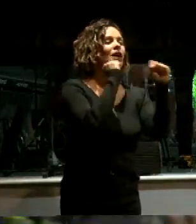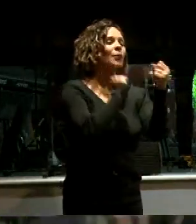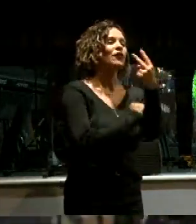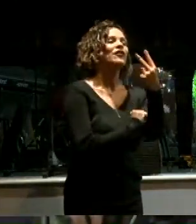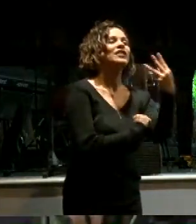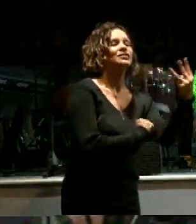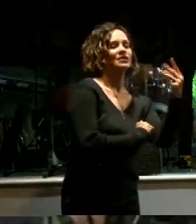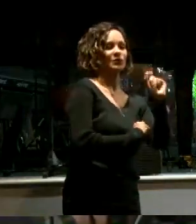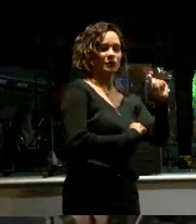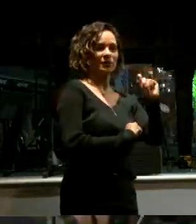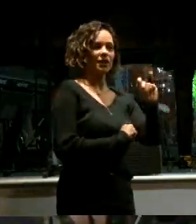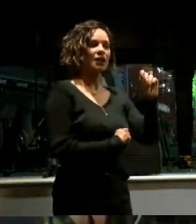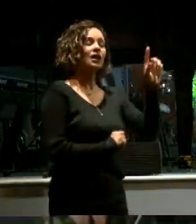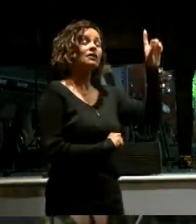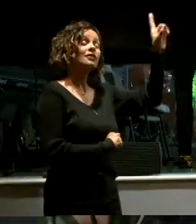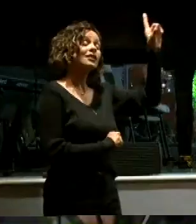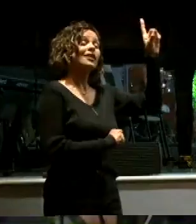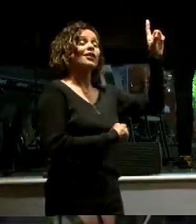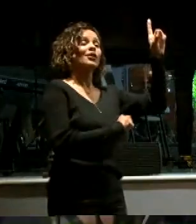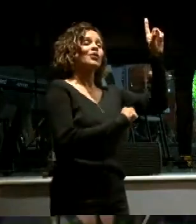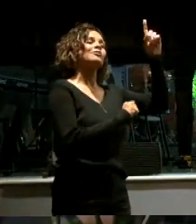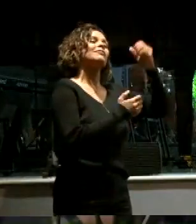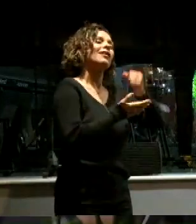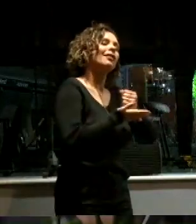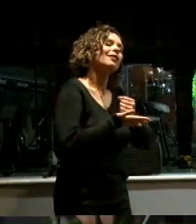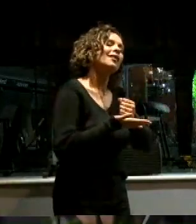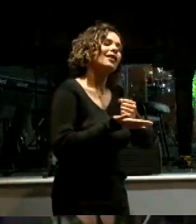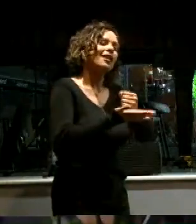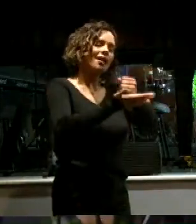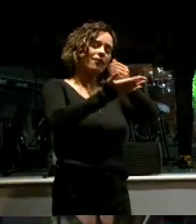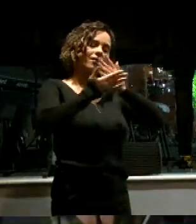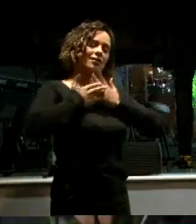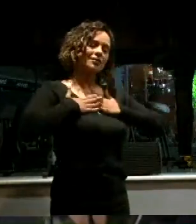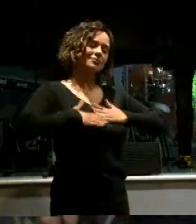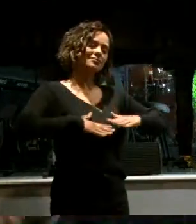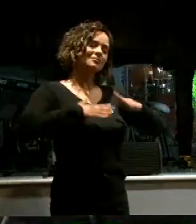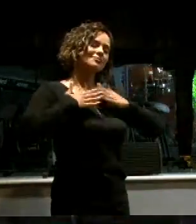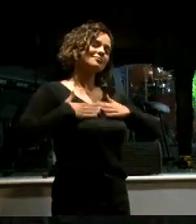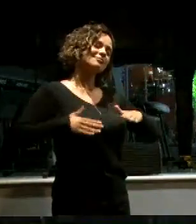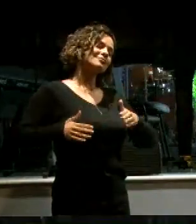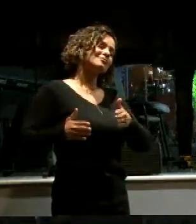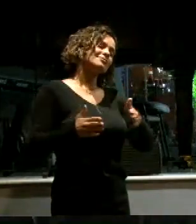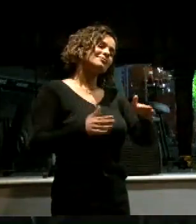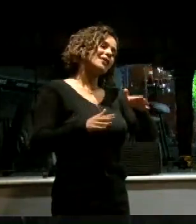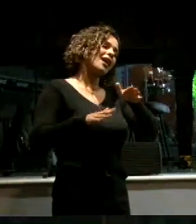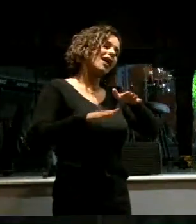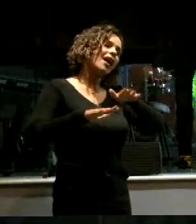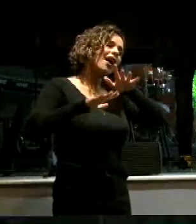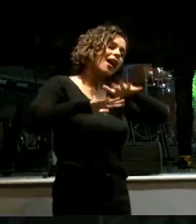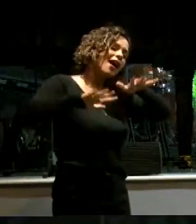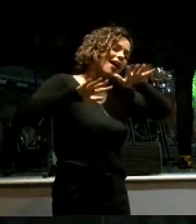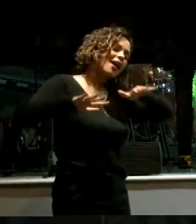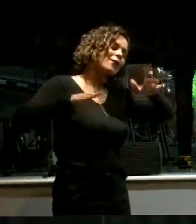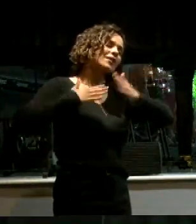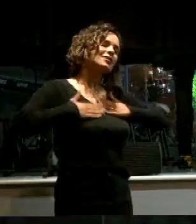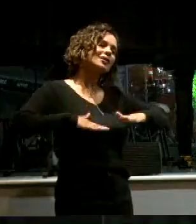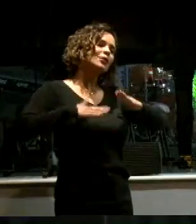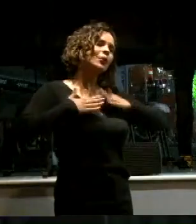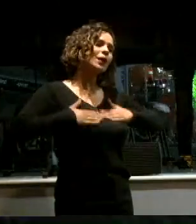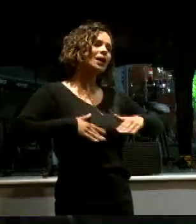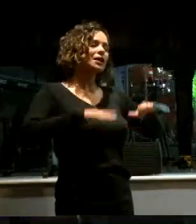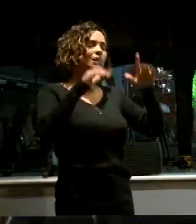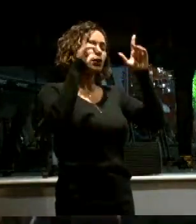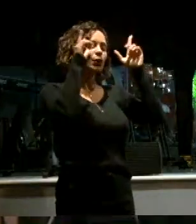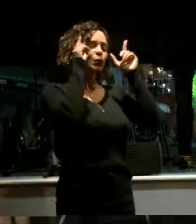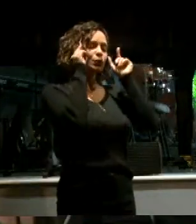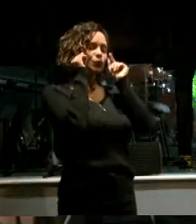quê? Leva-me para as águas tranquilas. Refrigera minha alma. Glória a Deus. Pois